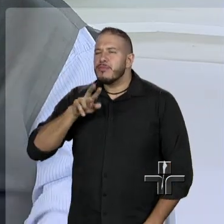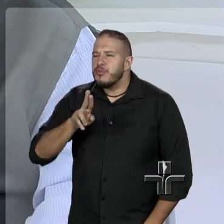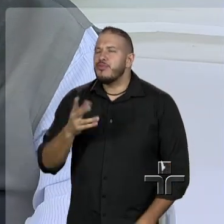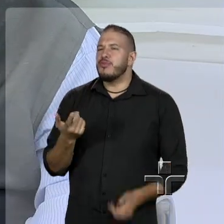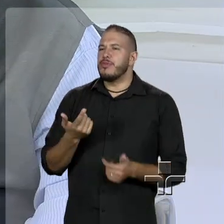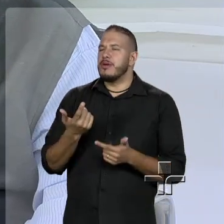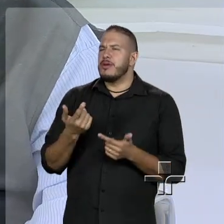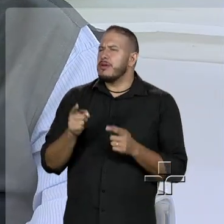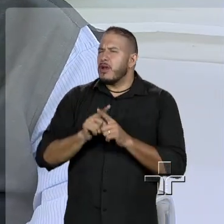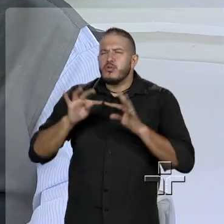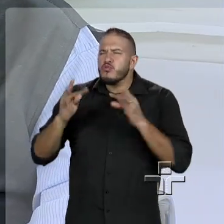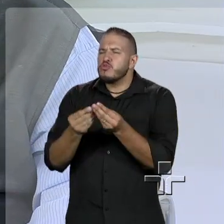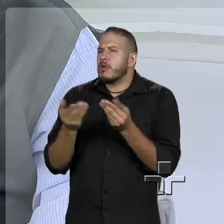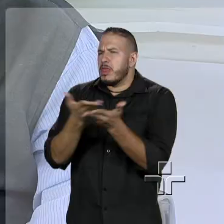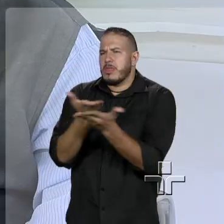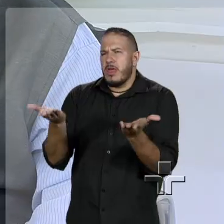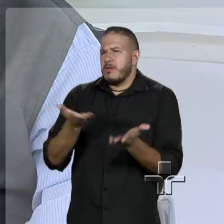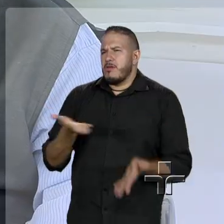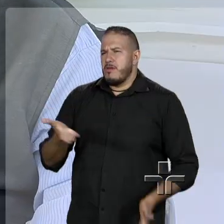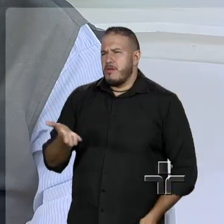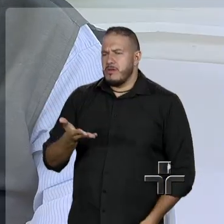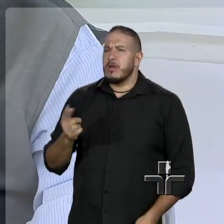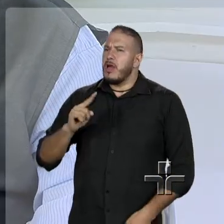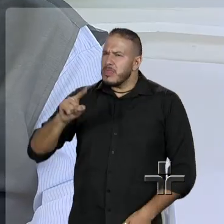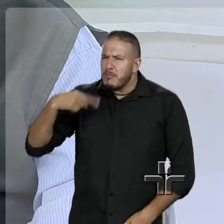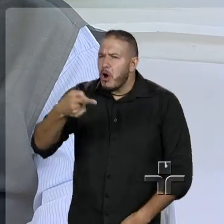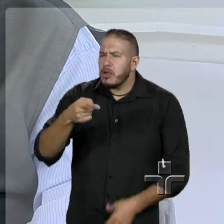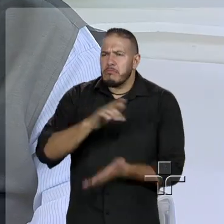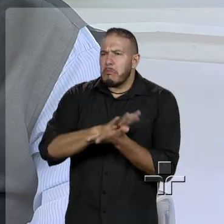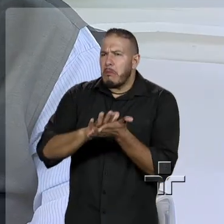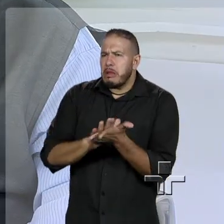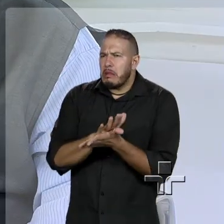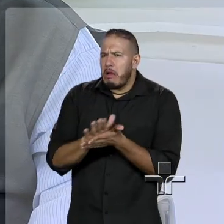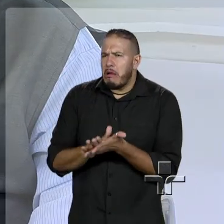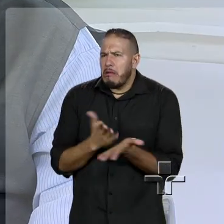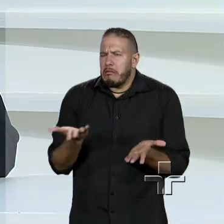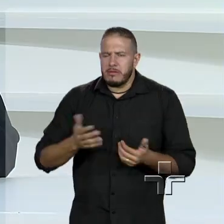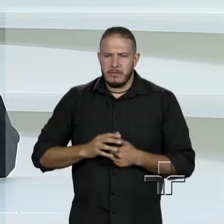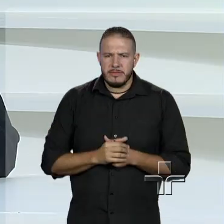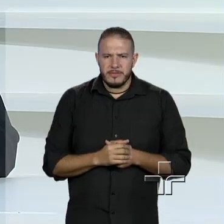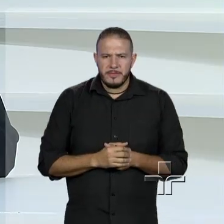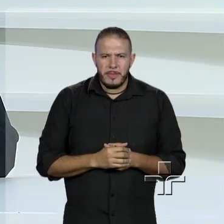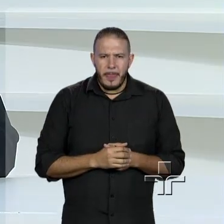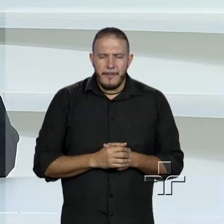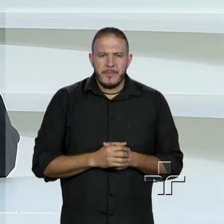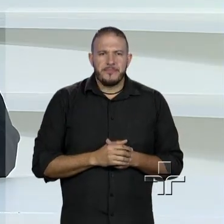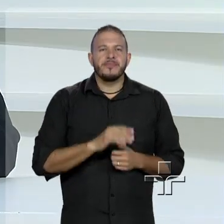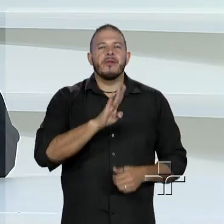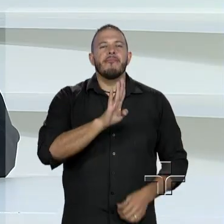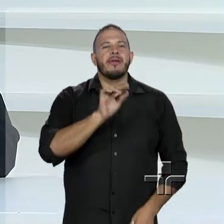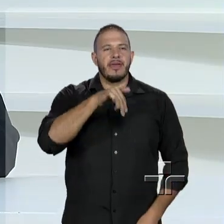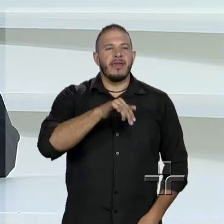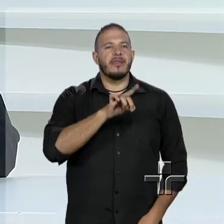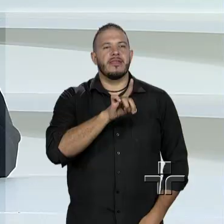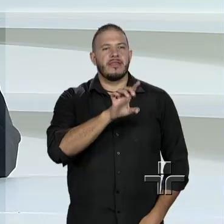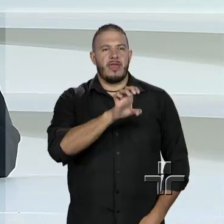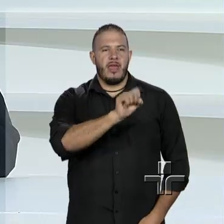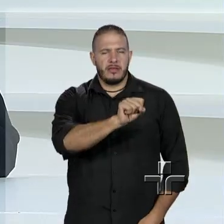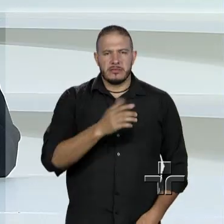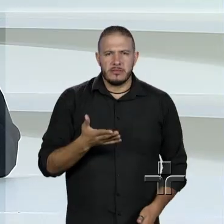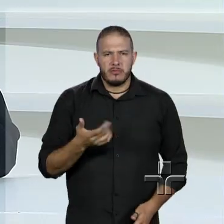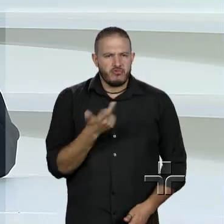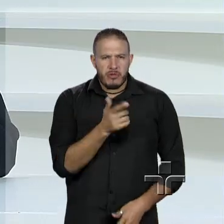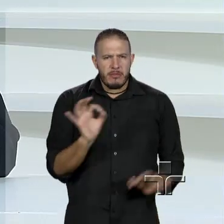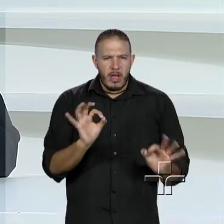fez tudo que está aí. E depois não se fez mais nada. Tinha o BNDES também, que já não tem